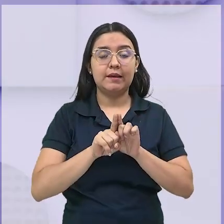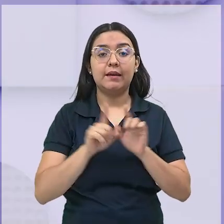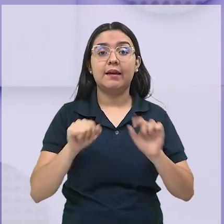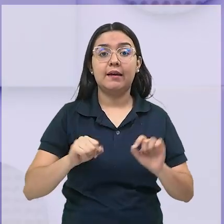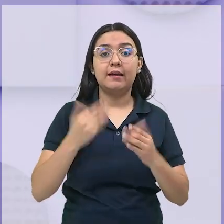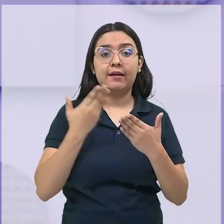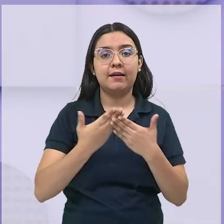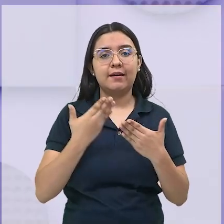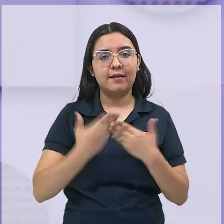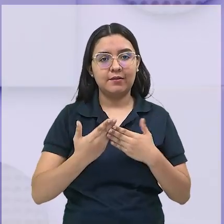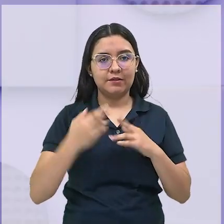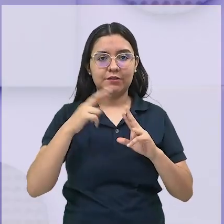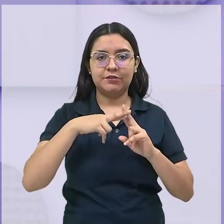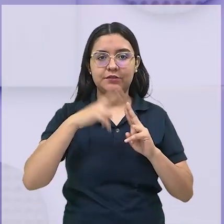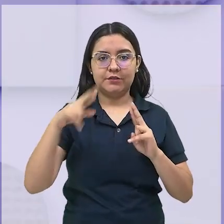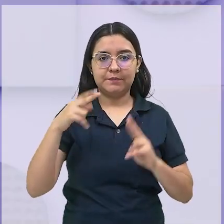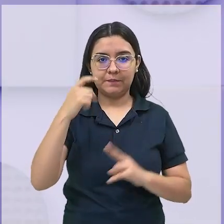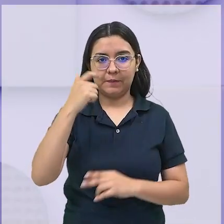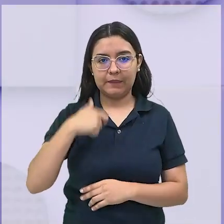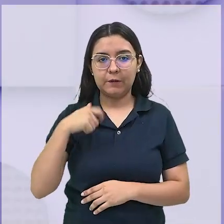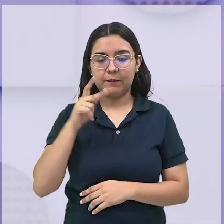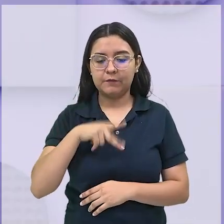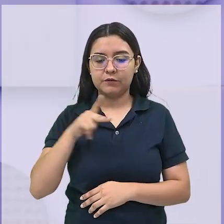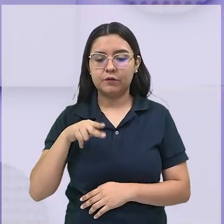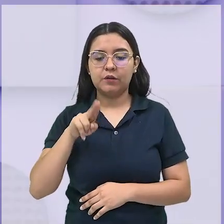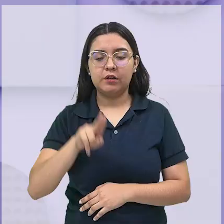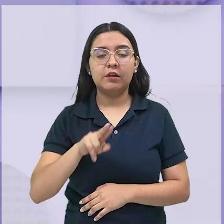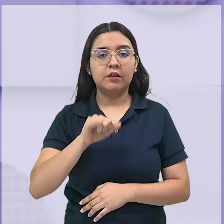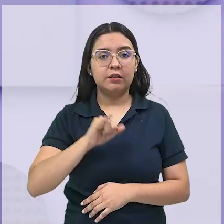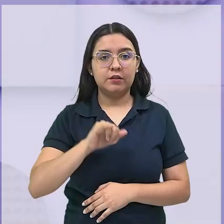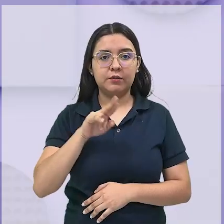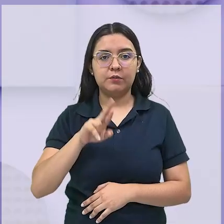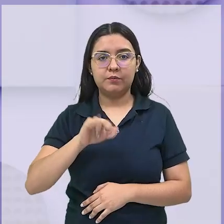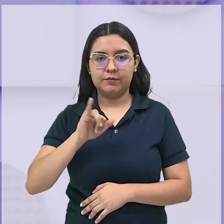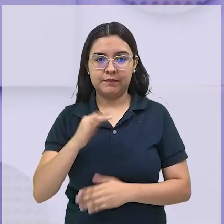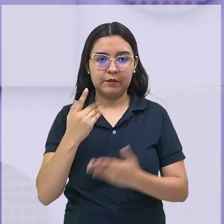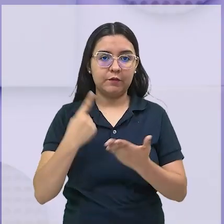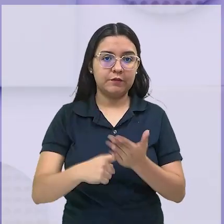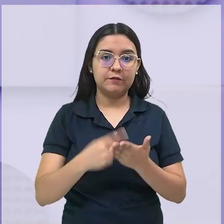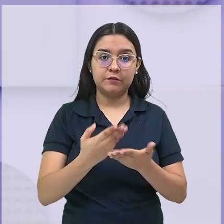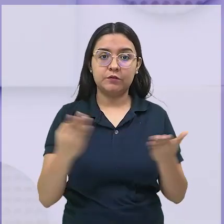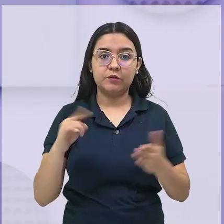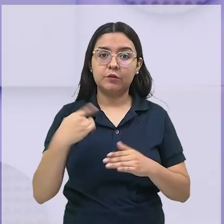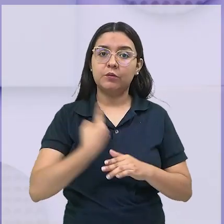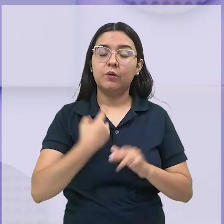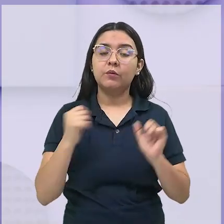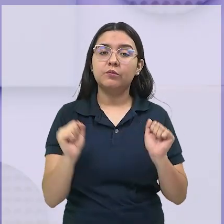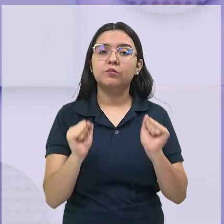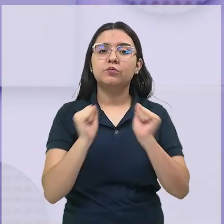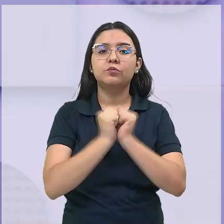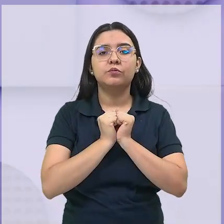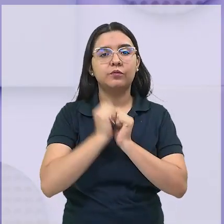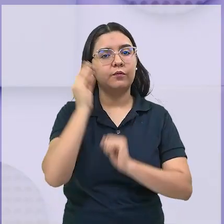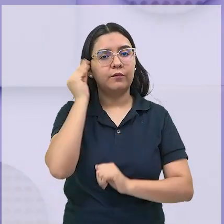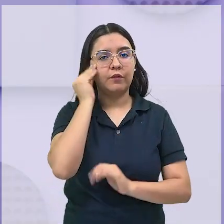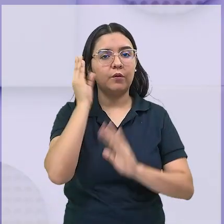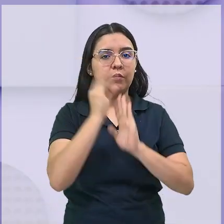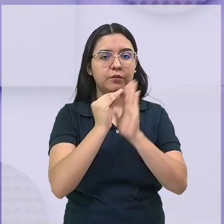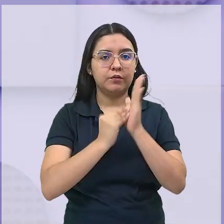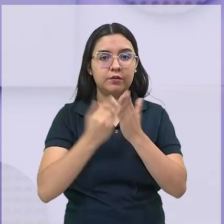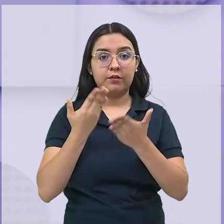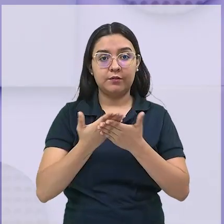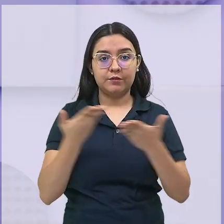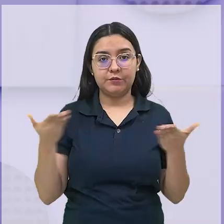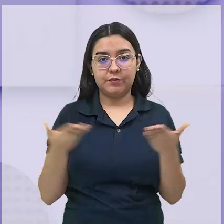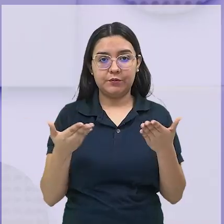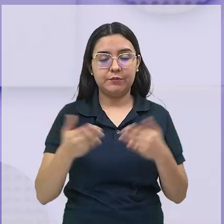nossa aula de ensino religioso e eu sou o professor Yuri Lima e quero te convidar para, juntos e juntas, vermos o seguinte objeto de conhecimento